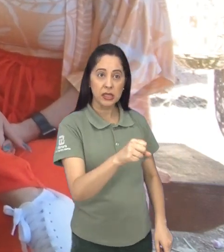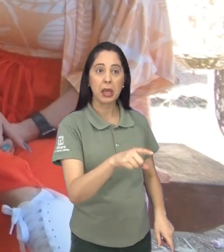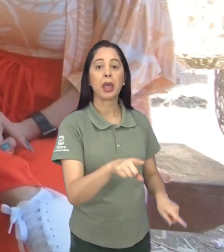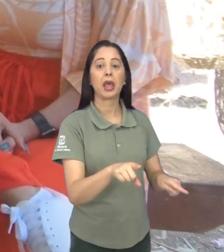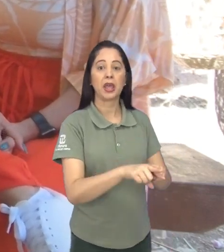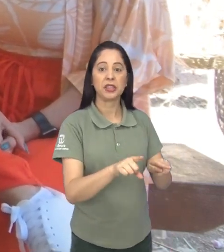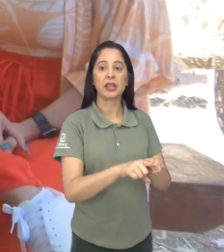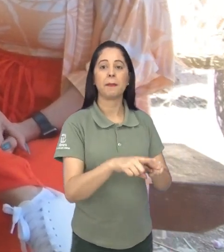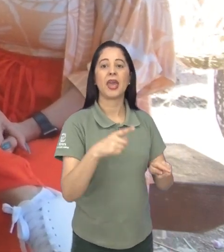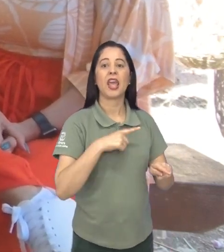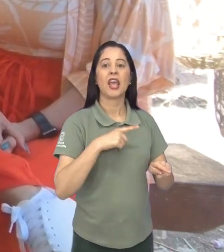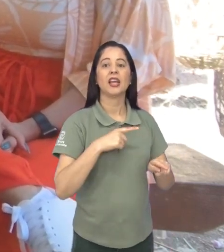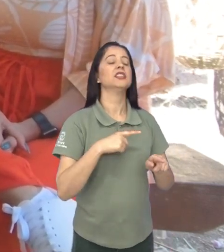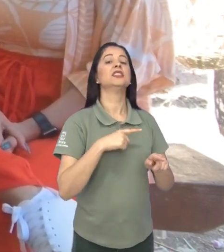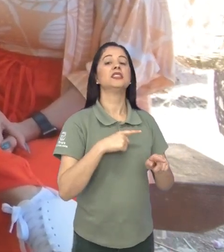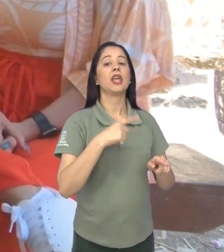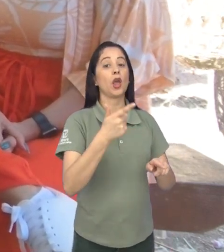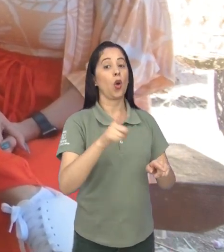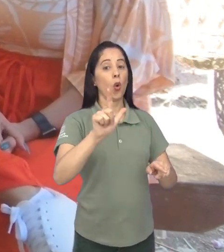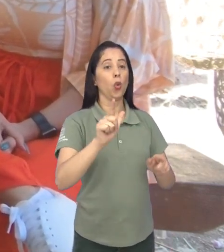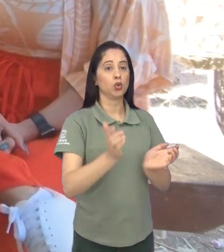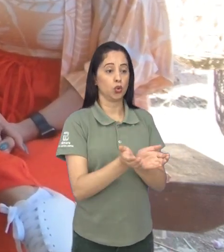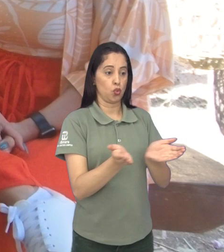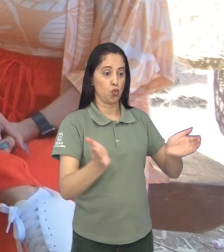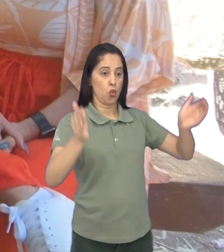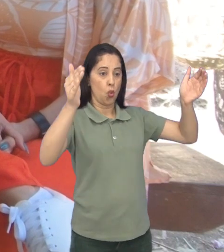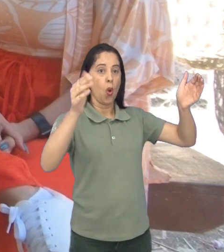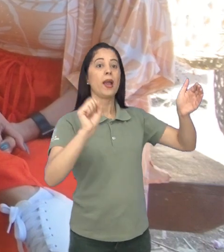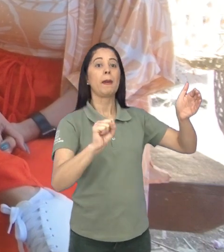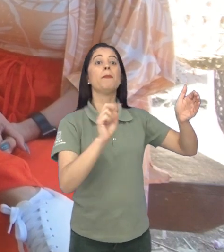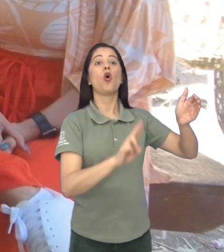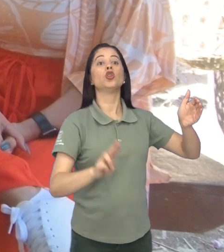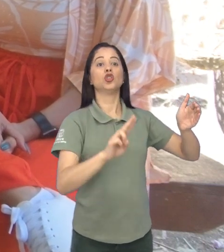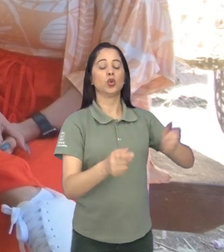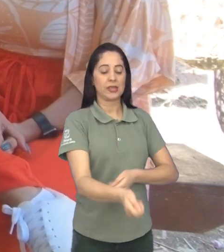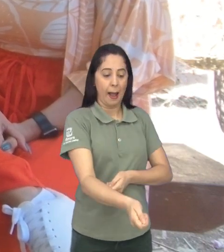né? Covo, que o peixe entra e não sai. Então,